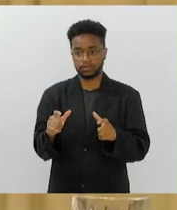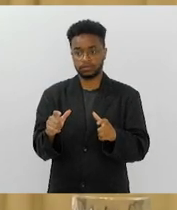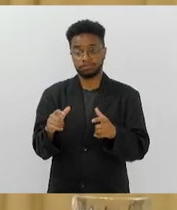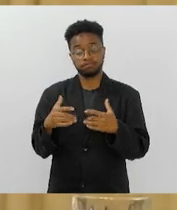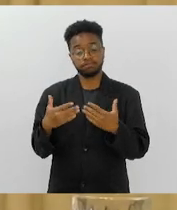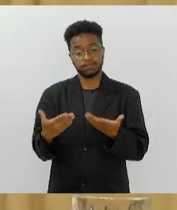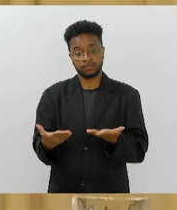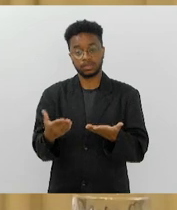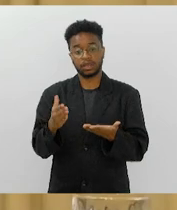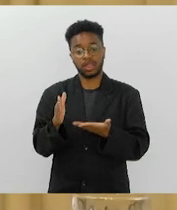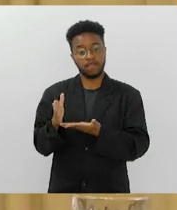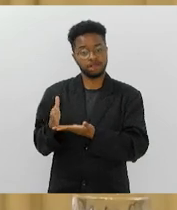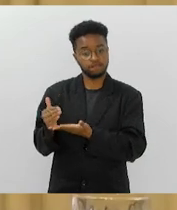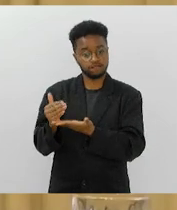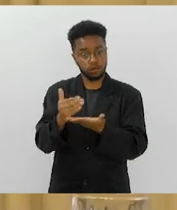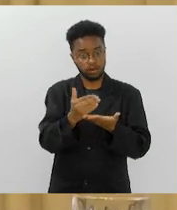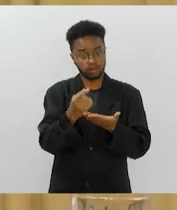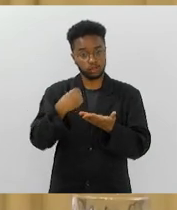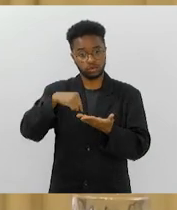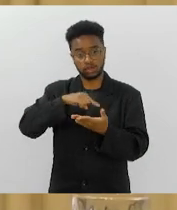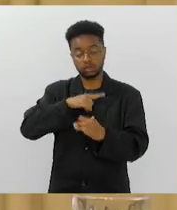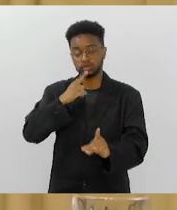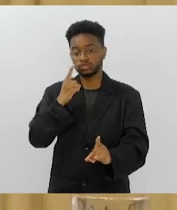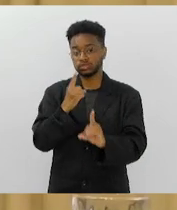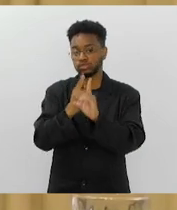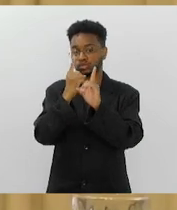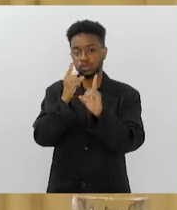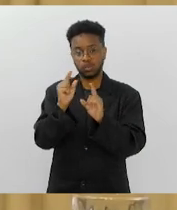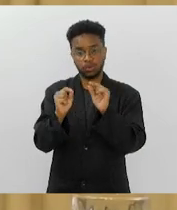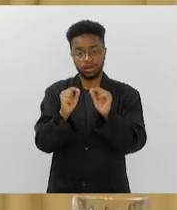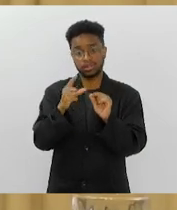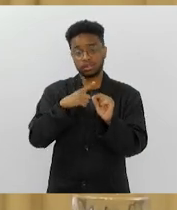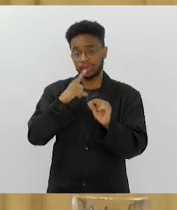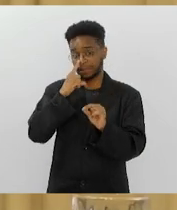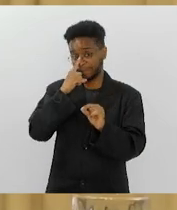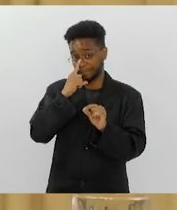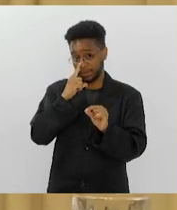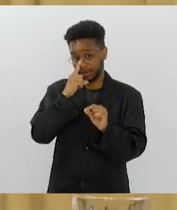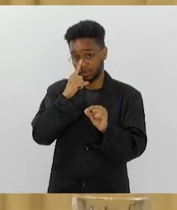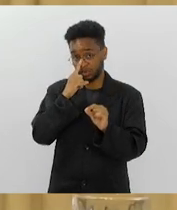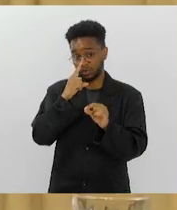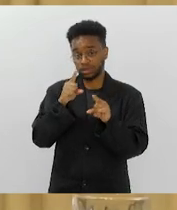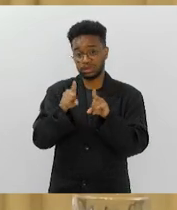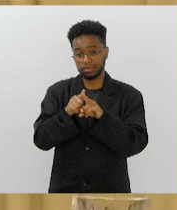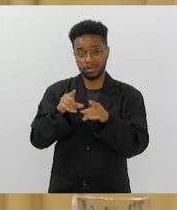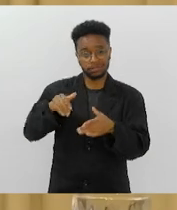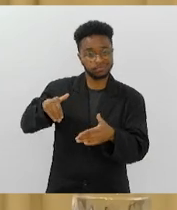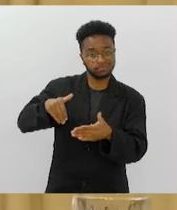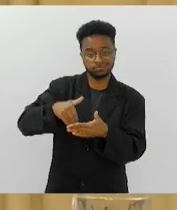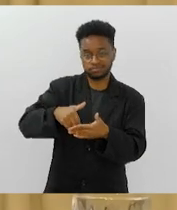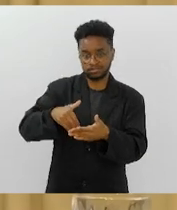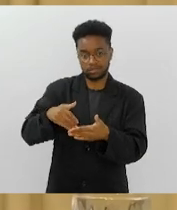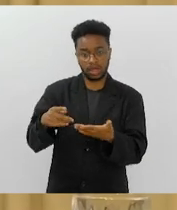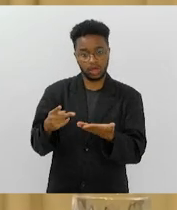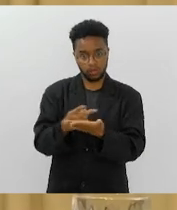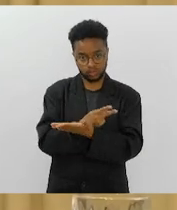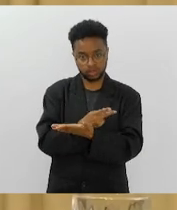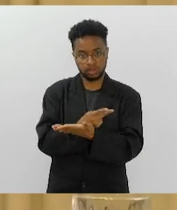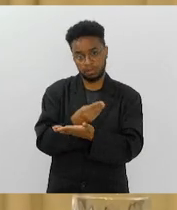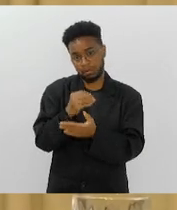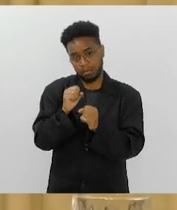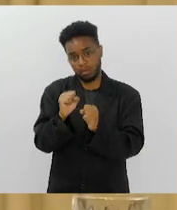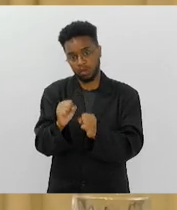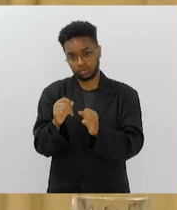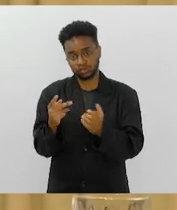dados a gente identifica que há risco e está muito próximo de poder